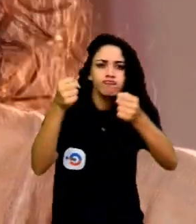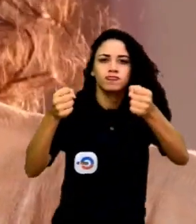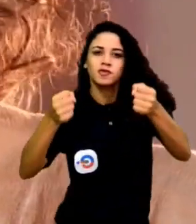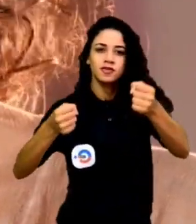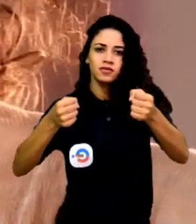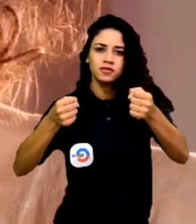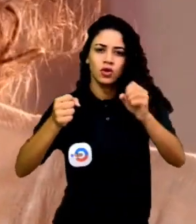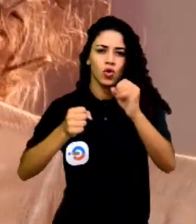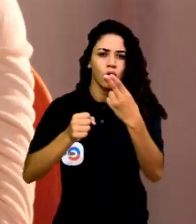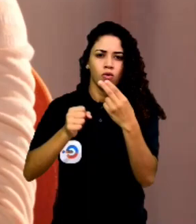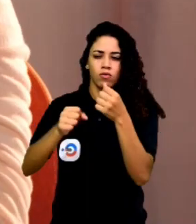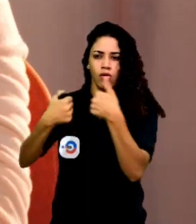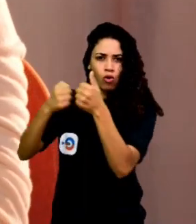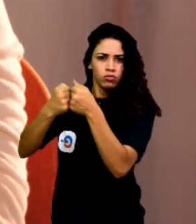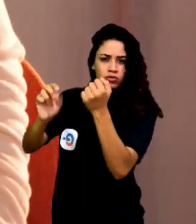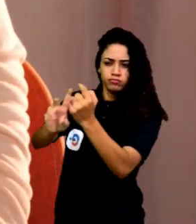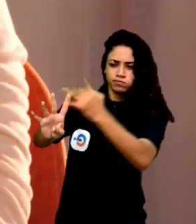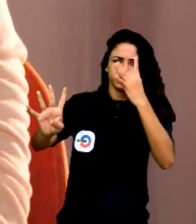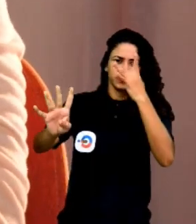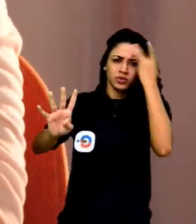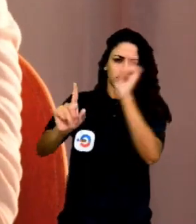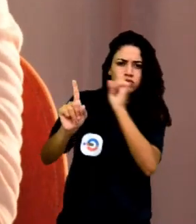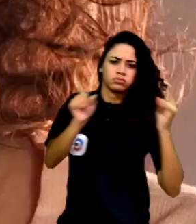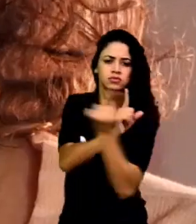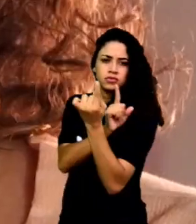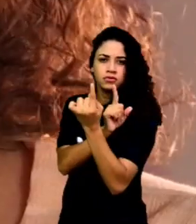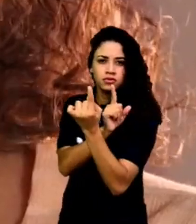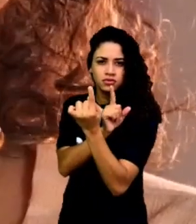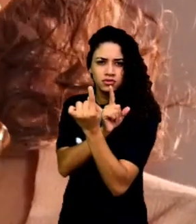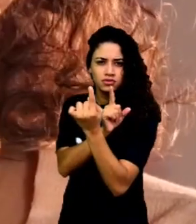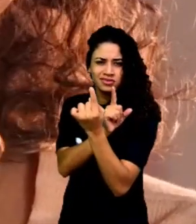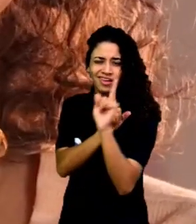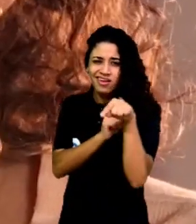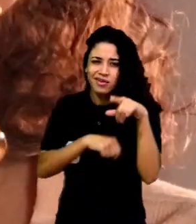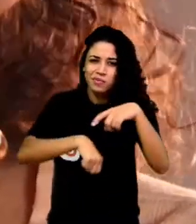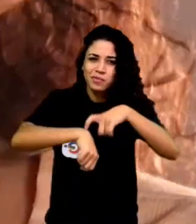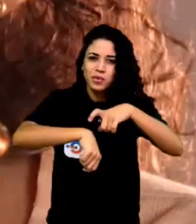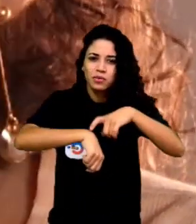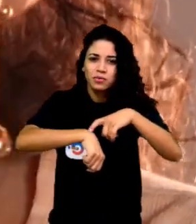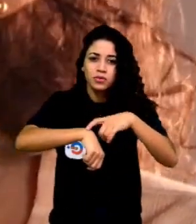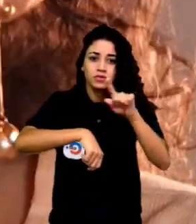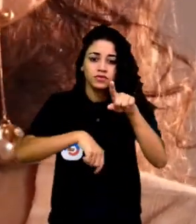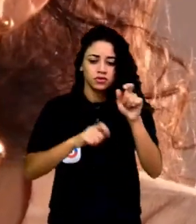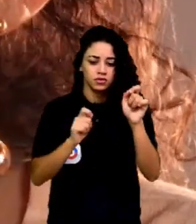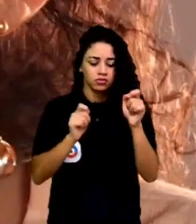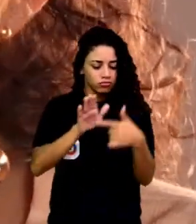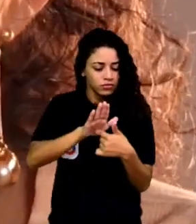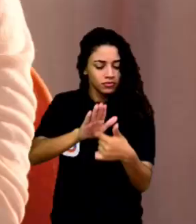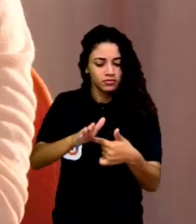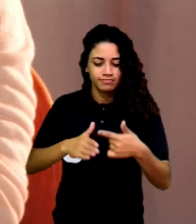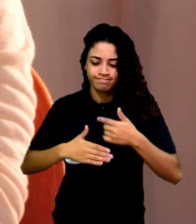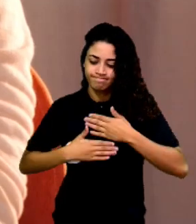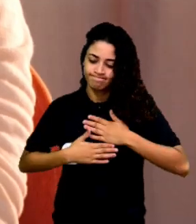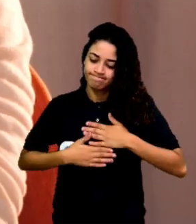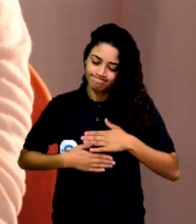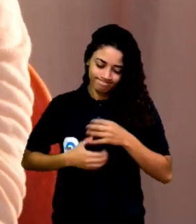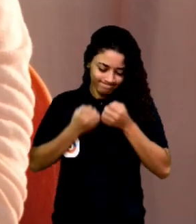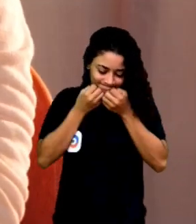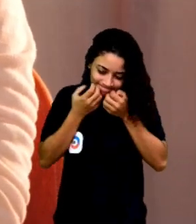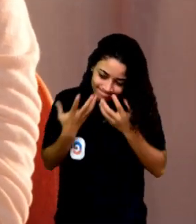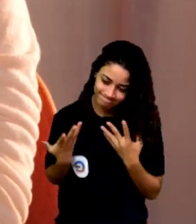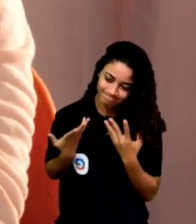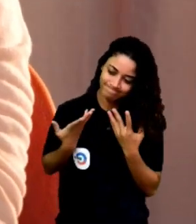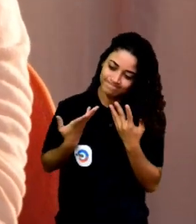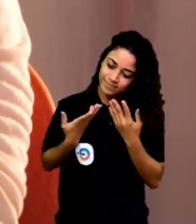ou, na fila do ônibus, alguém passa na sua frente. São nesses momentos que demonstramos nossa gentileza e, sendo